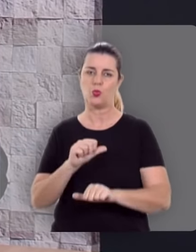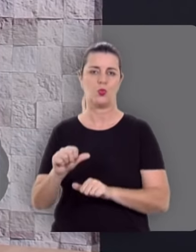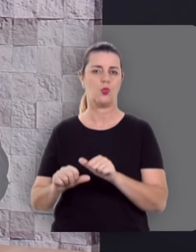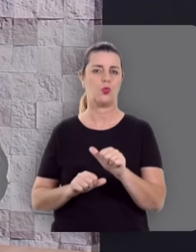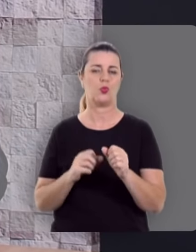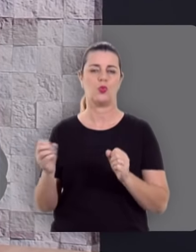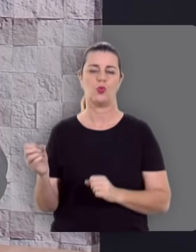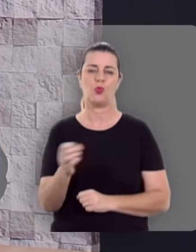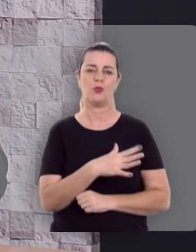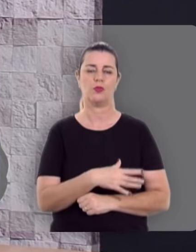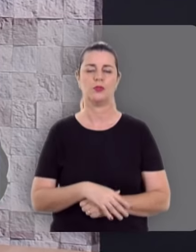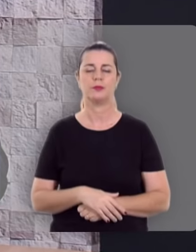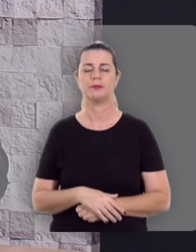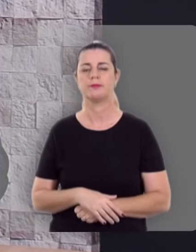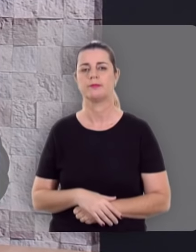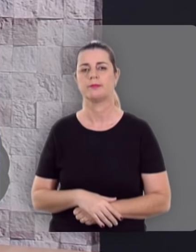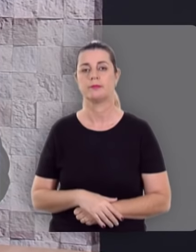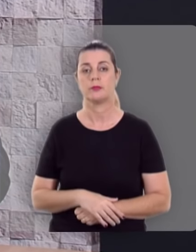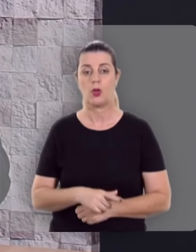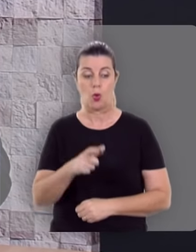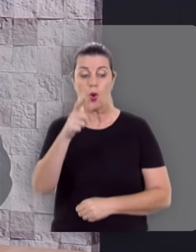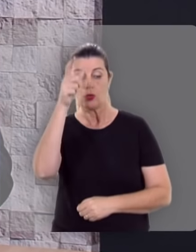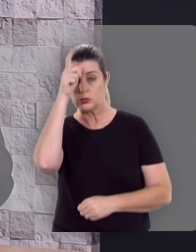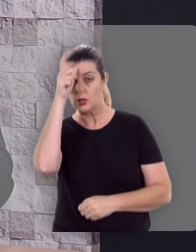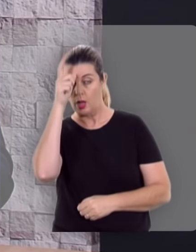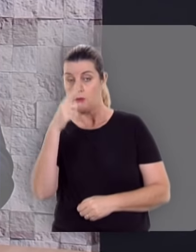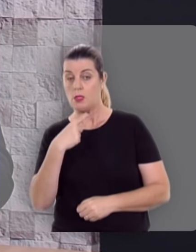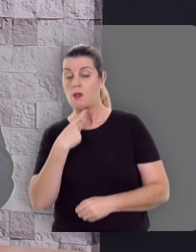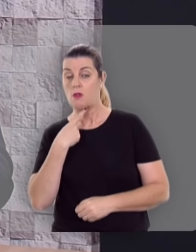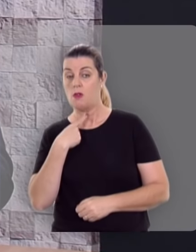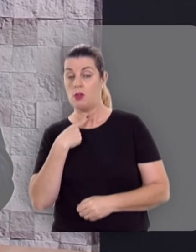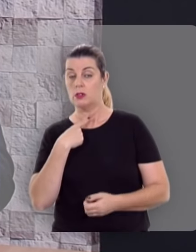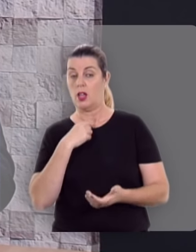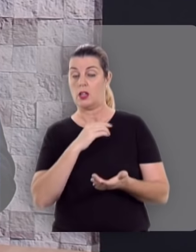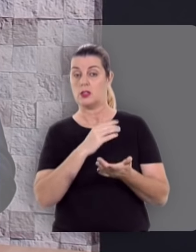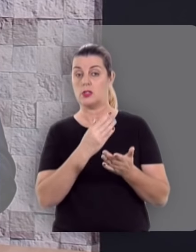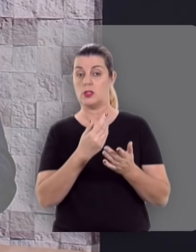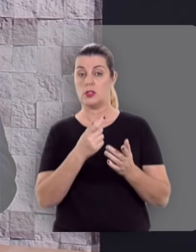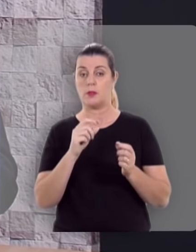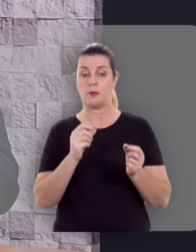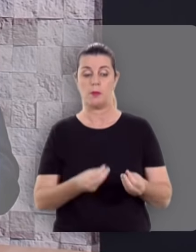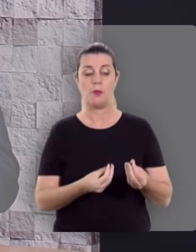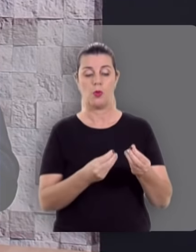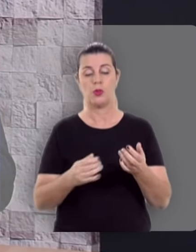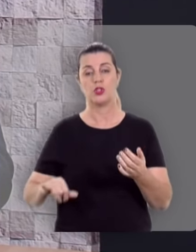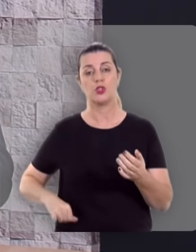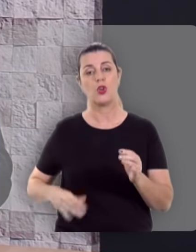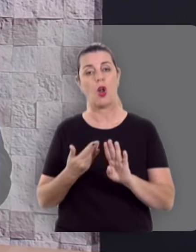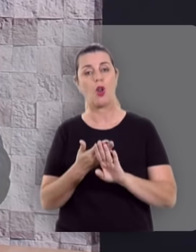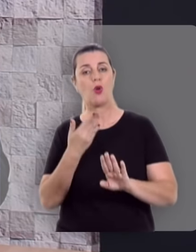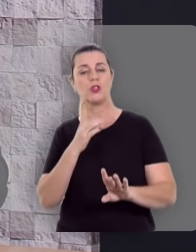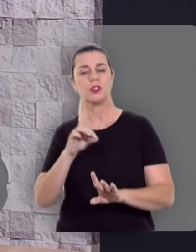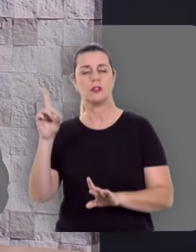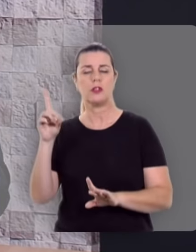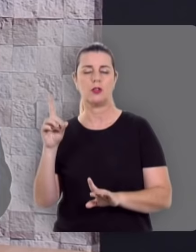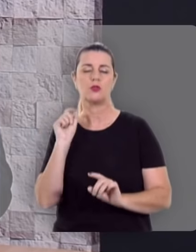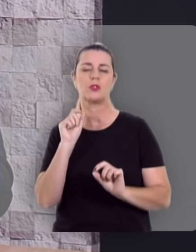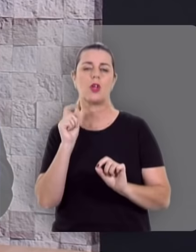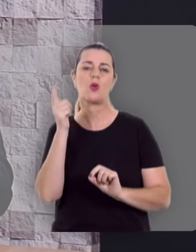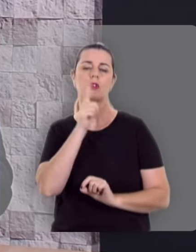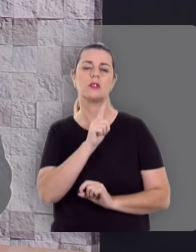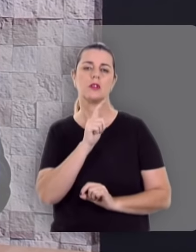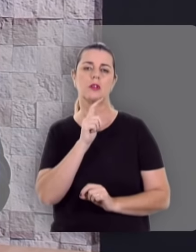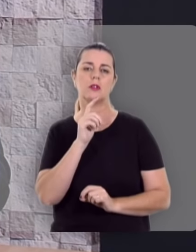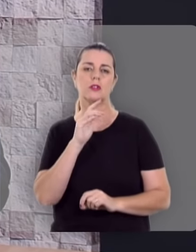completamente. Satanás quis colocar Jó longe de Deus. O que ele